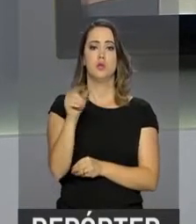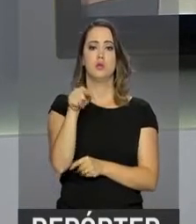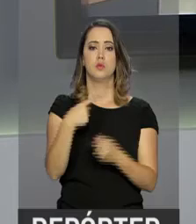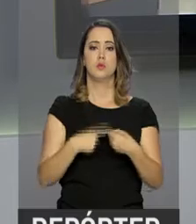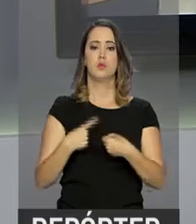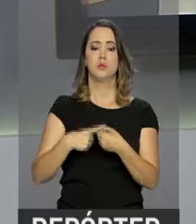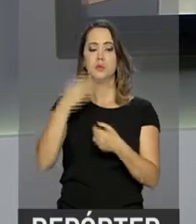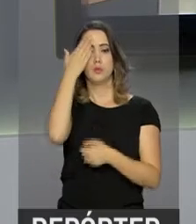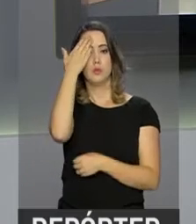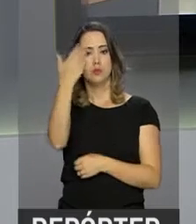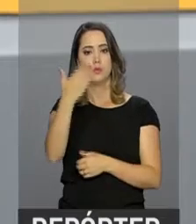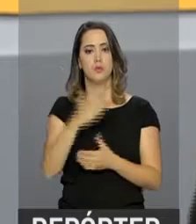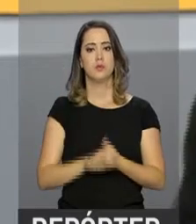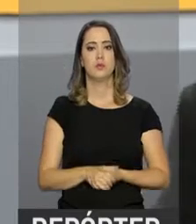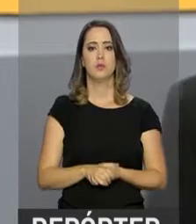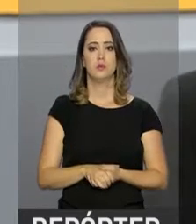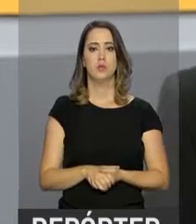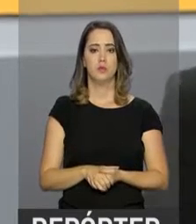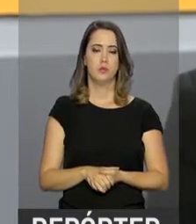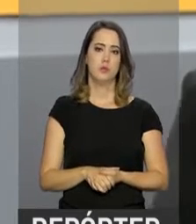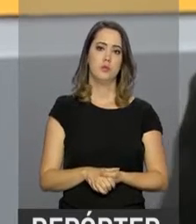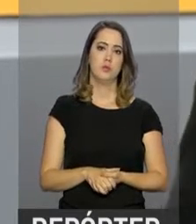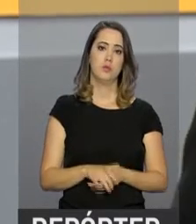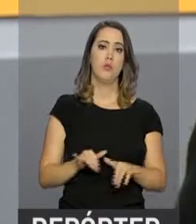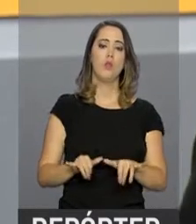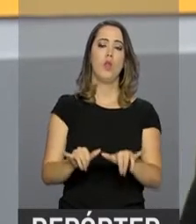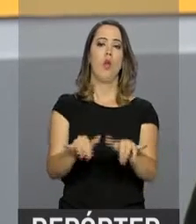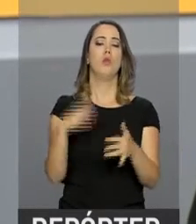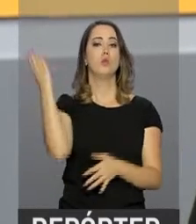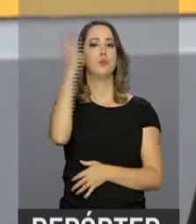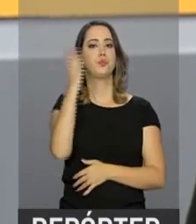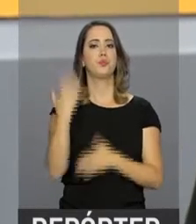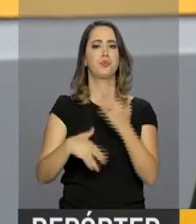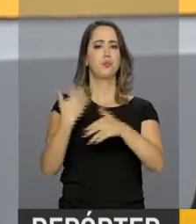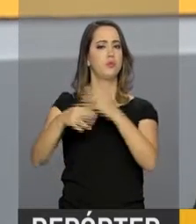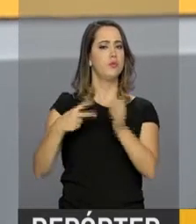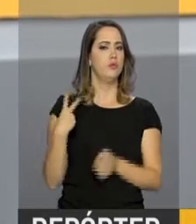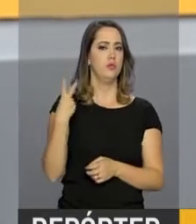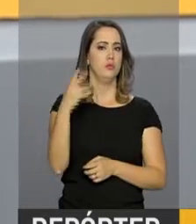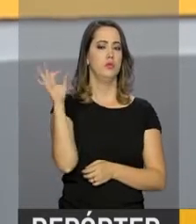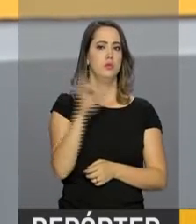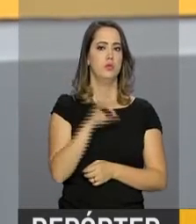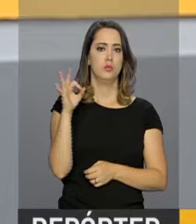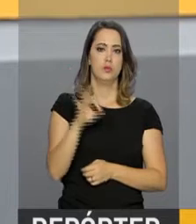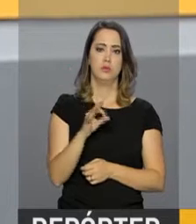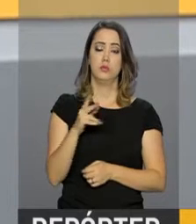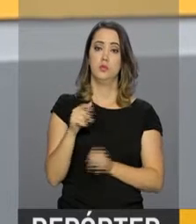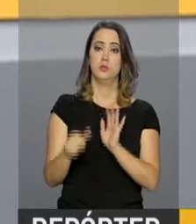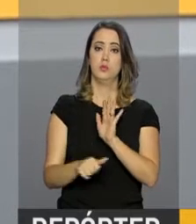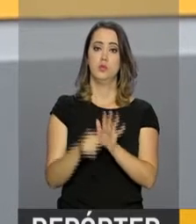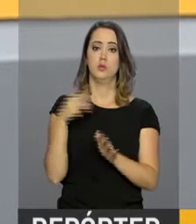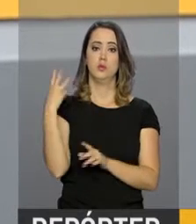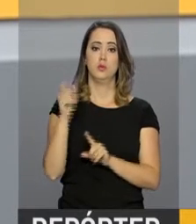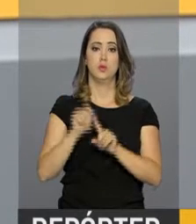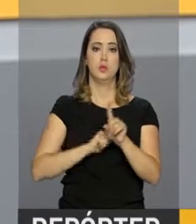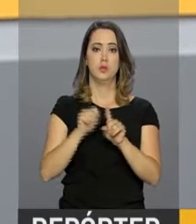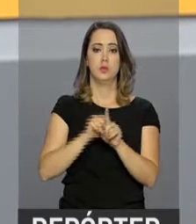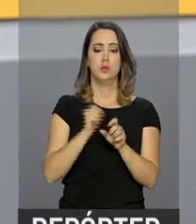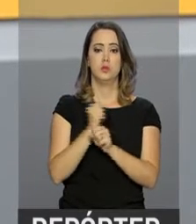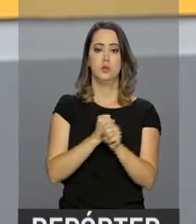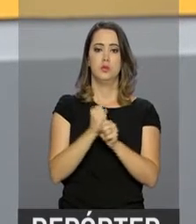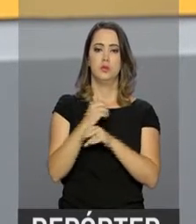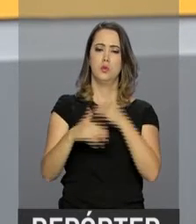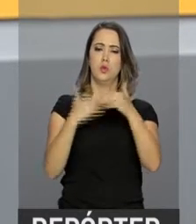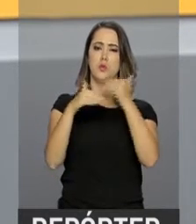municípios, né? Obrigado pelas informações. Os supermercados brasileiros cresceram mais de 2% no primeiro trimestre deste ano,